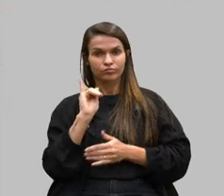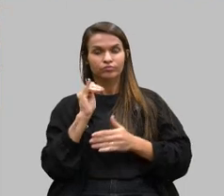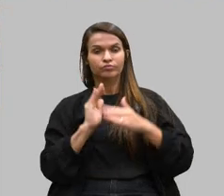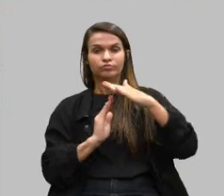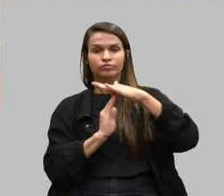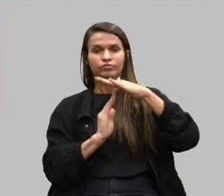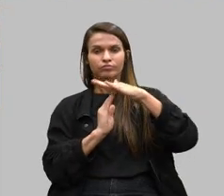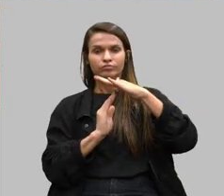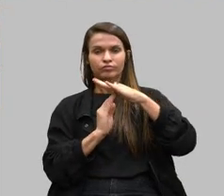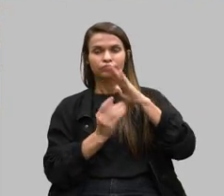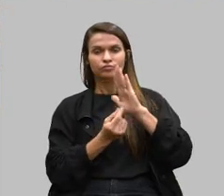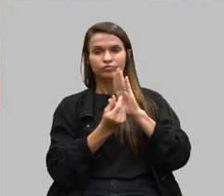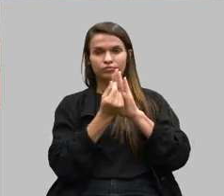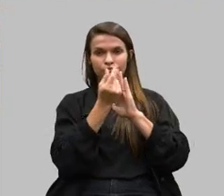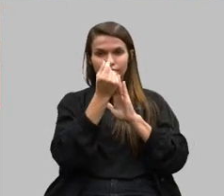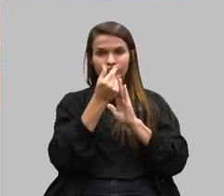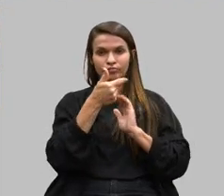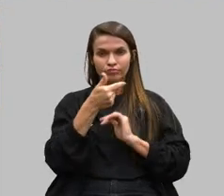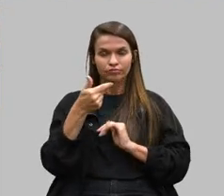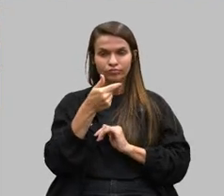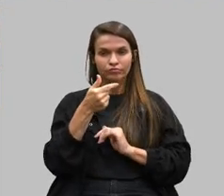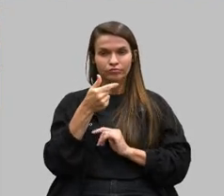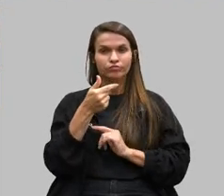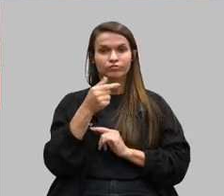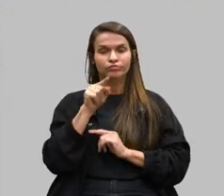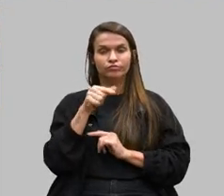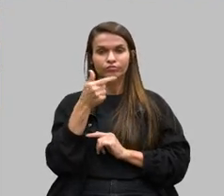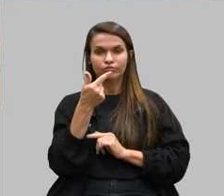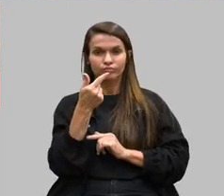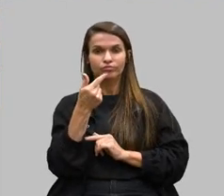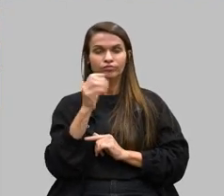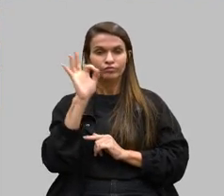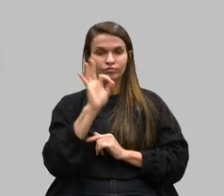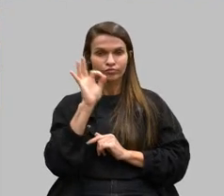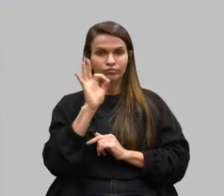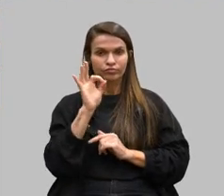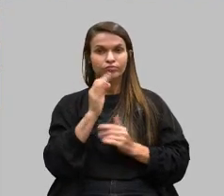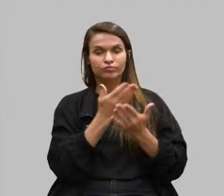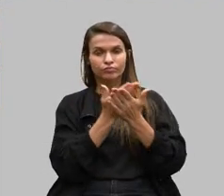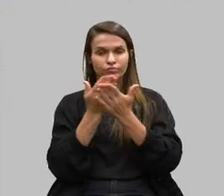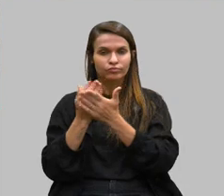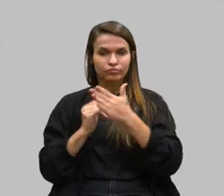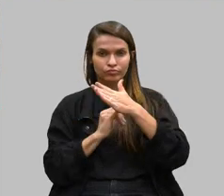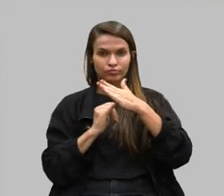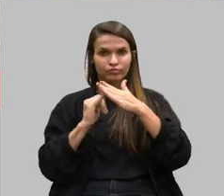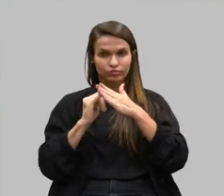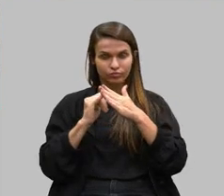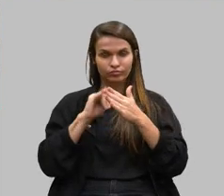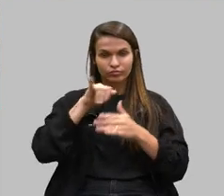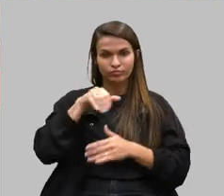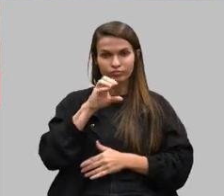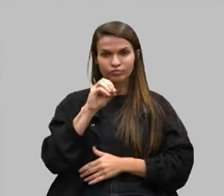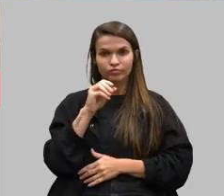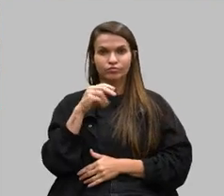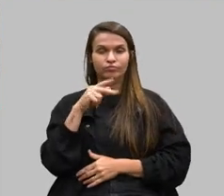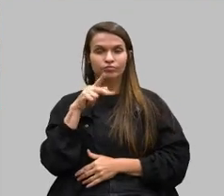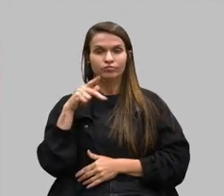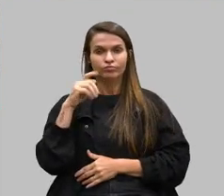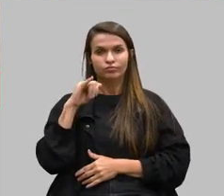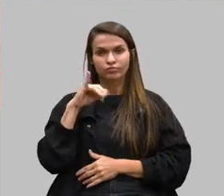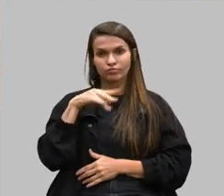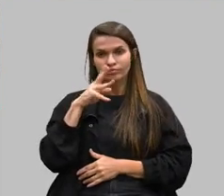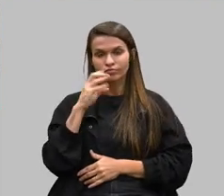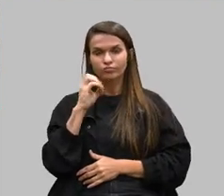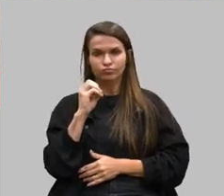Mineiro 22,2 de acordo com o estudo da Fundação João Pinheiro isso traz grande relevância né para pro